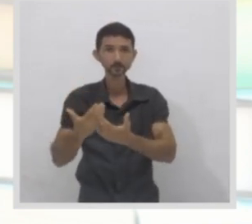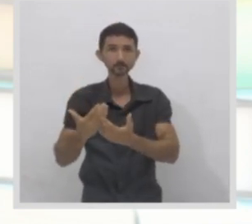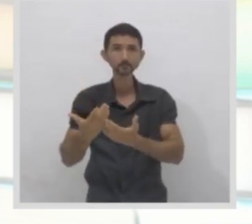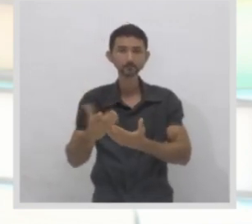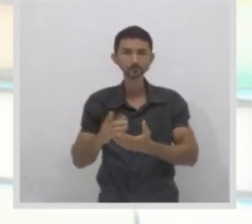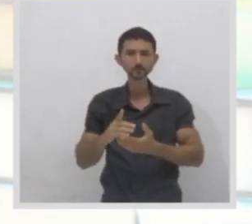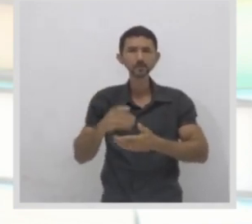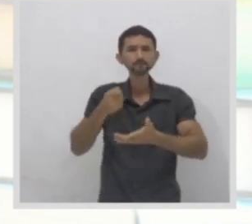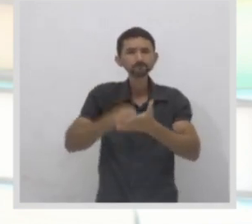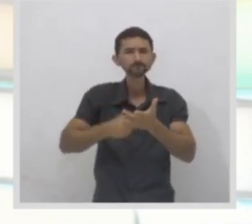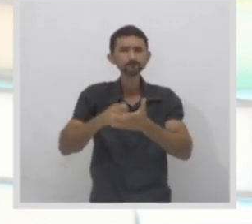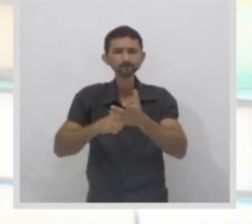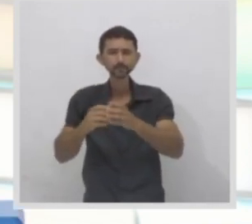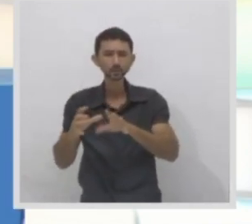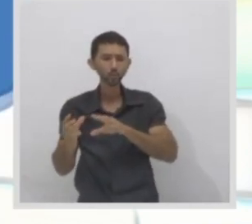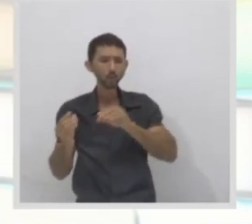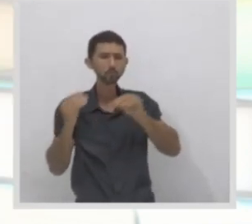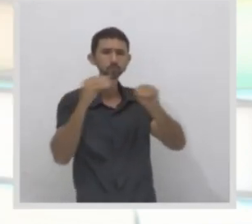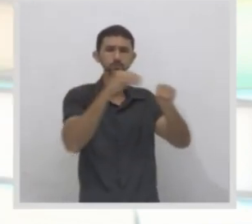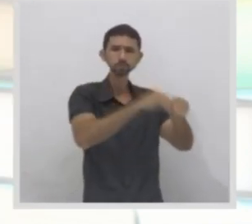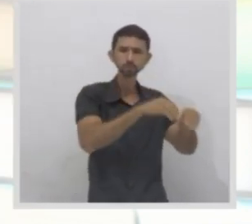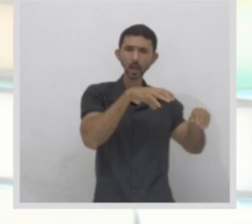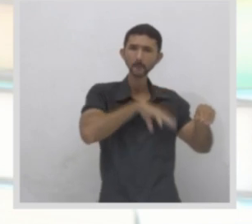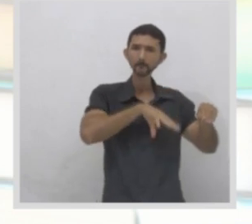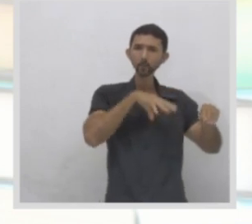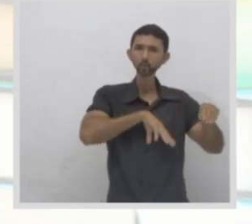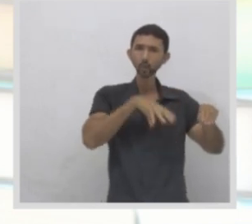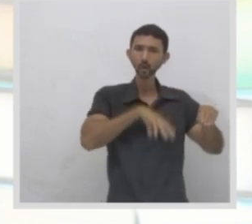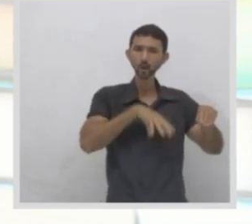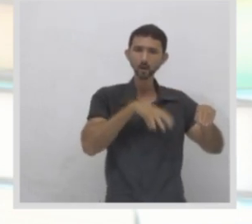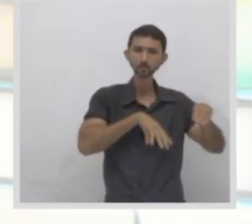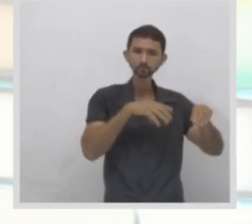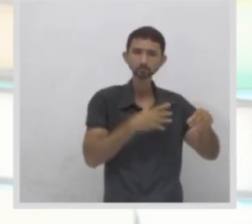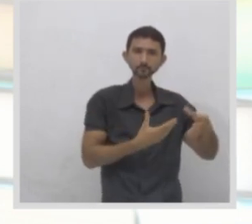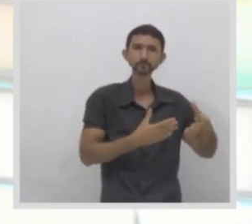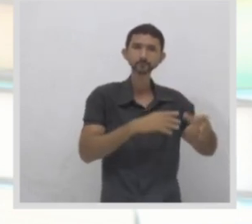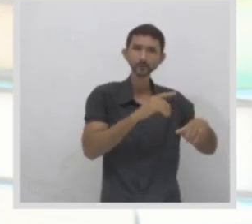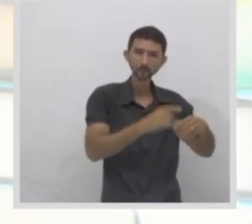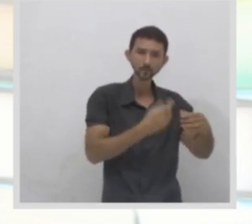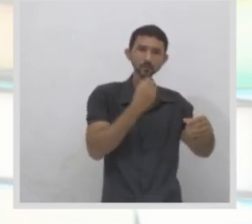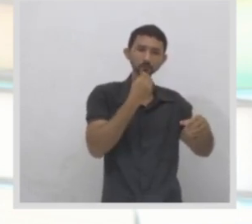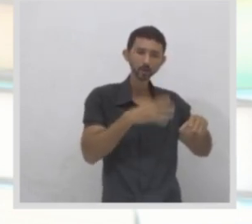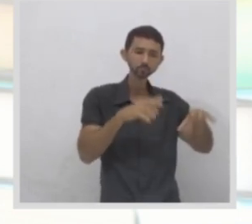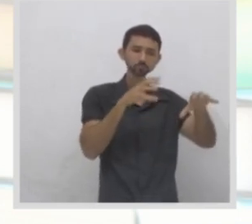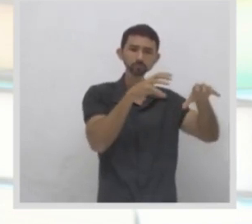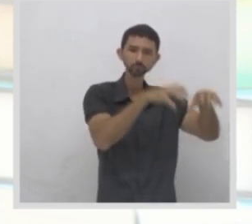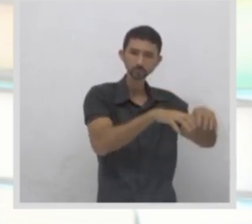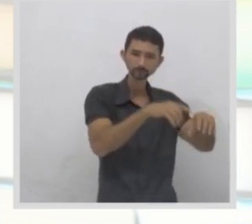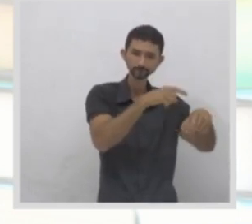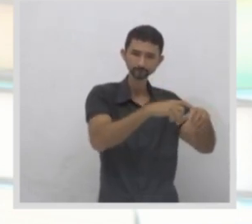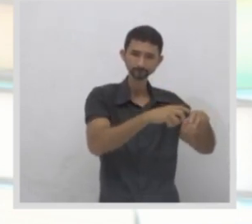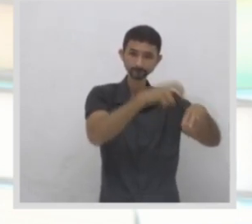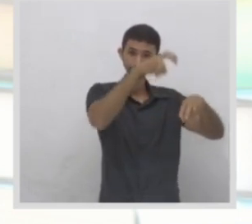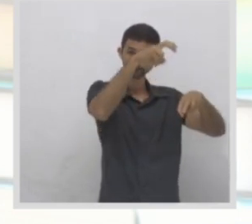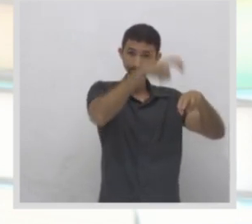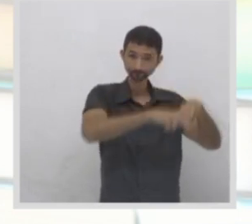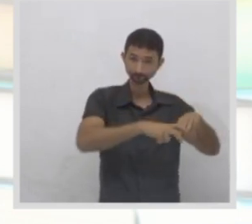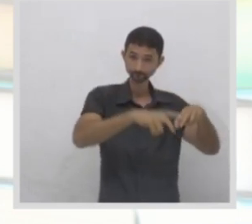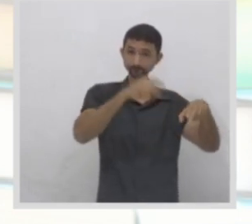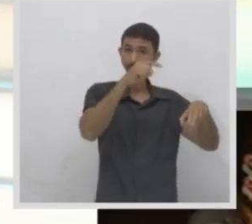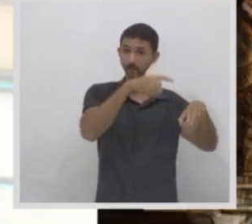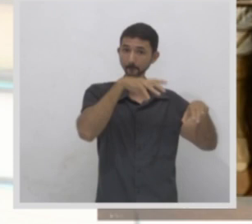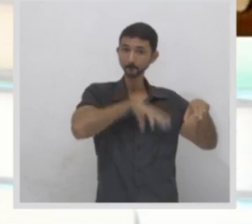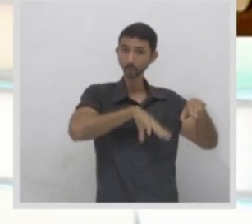tentou ocupar, né, e essa tentativa ela foi bem sucedida, de ocupar o trono português. E por conseguinte